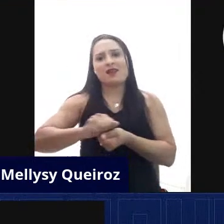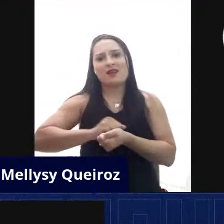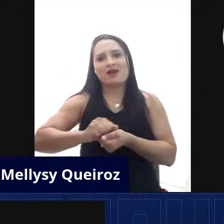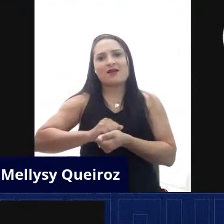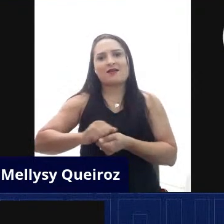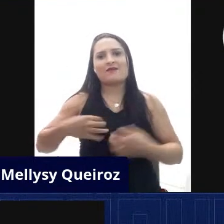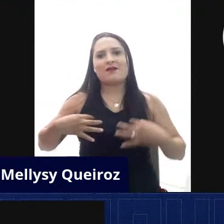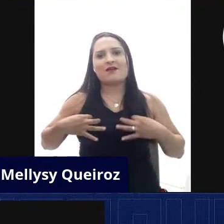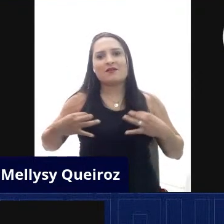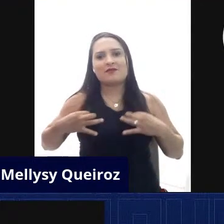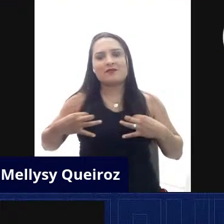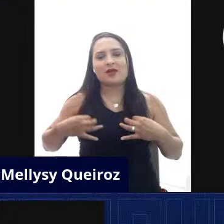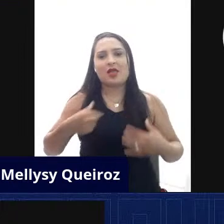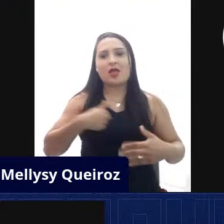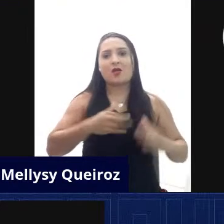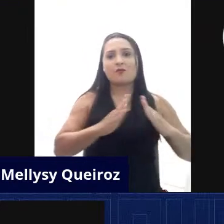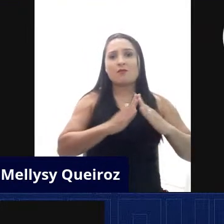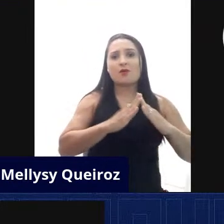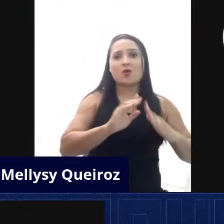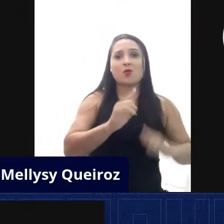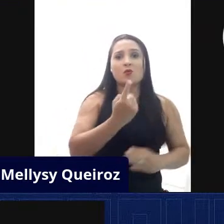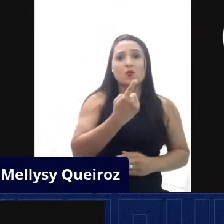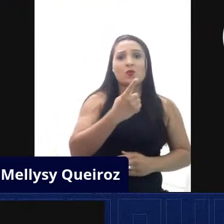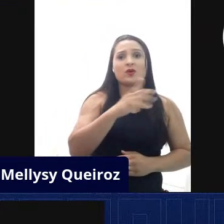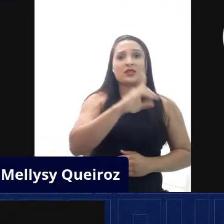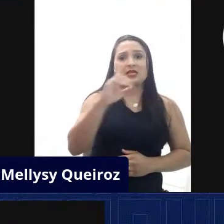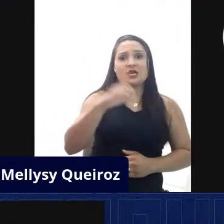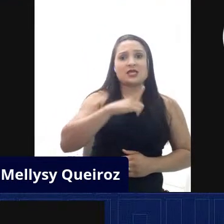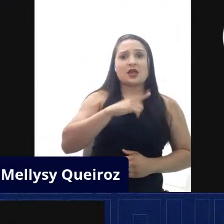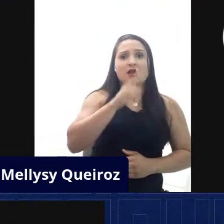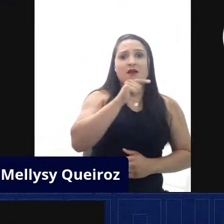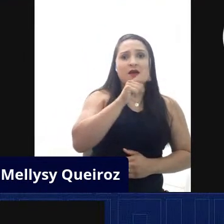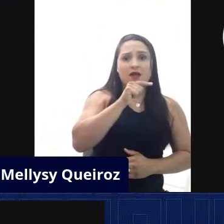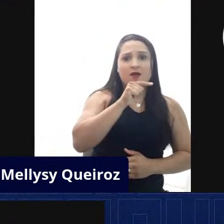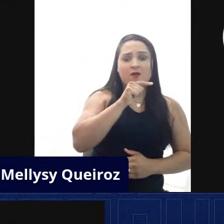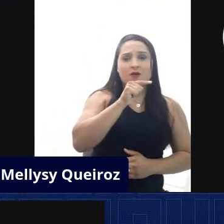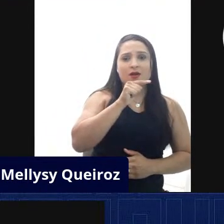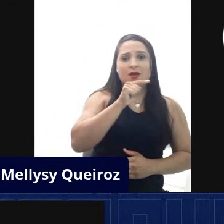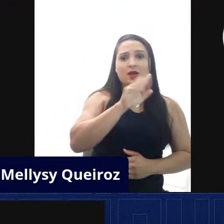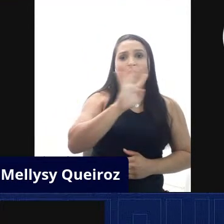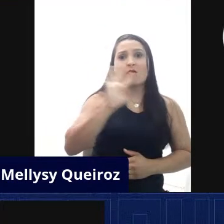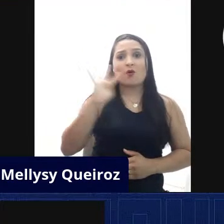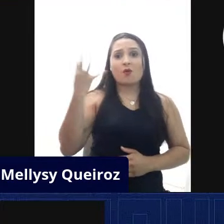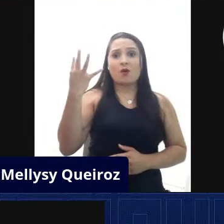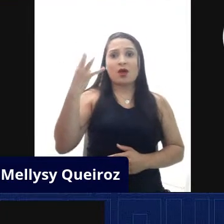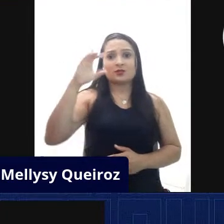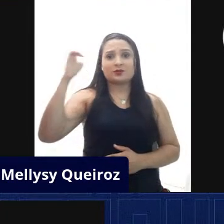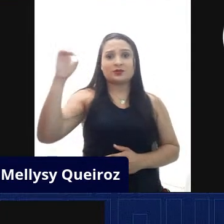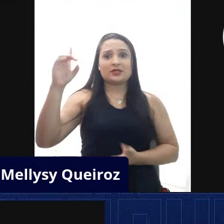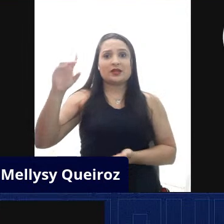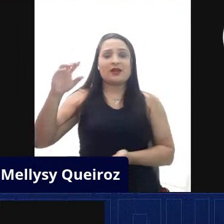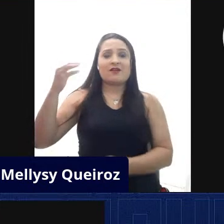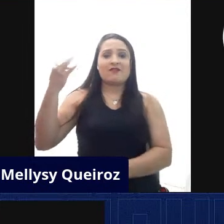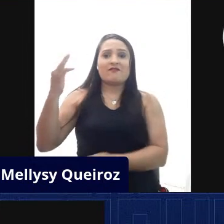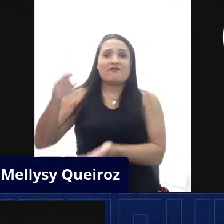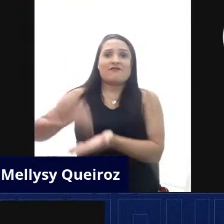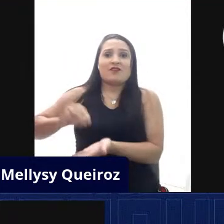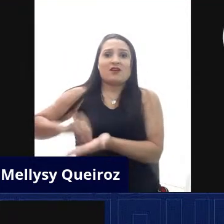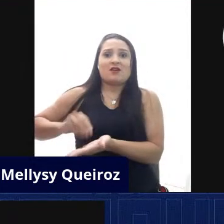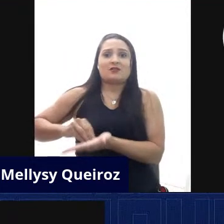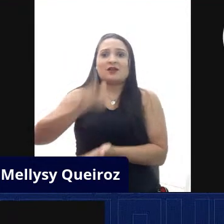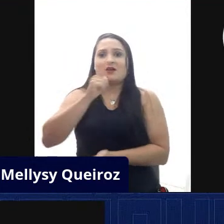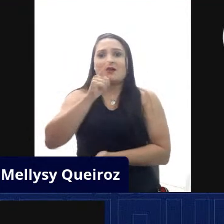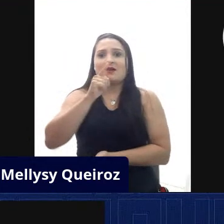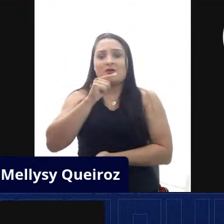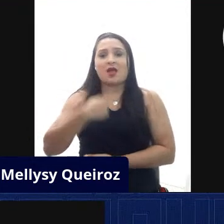com água, que é hoje, e 4 dias sem água. Eu ainda vou fazer o serviço sozinha, porque eu moro só, né?